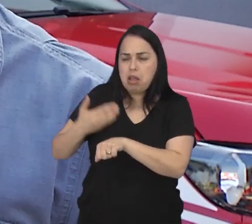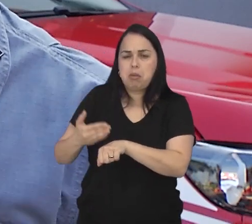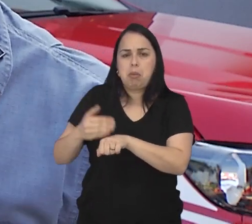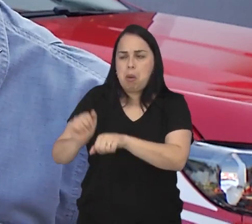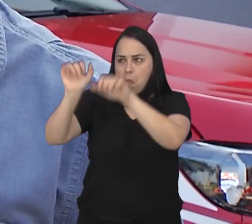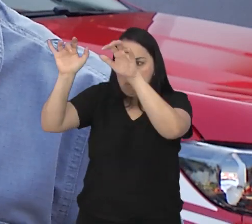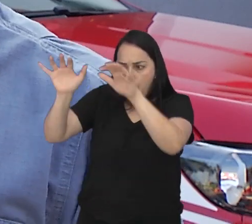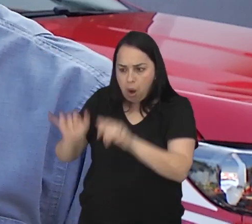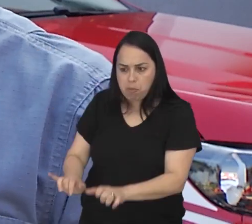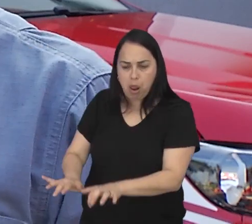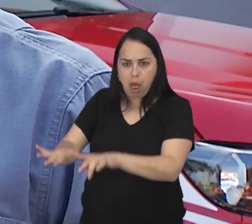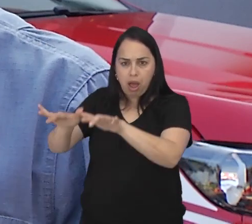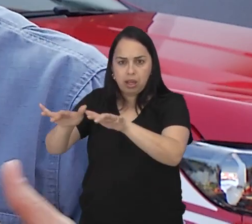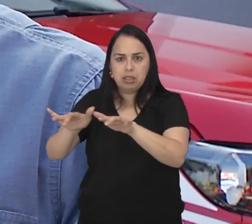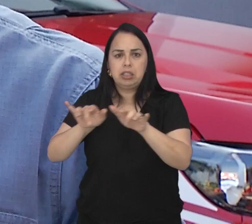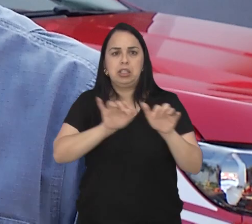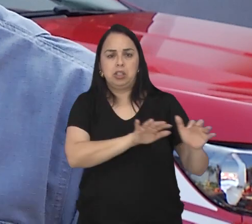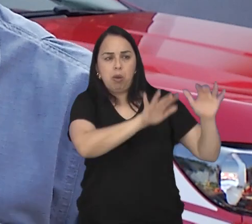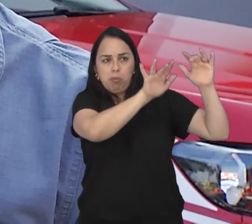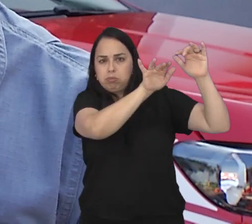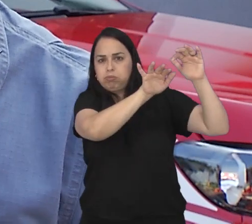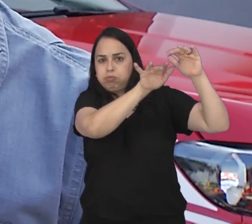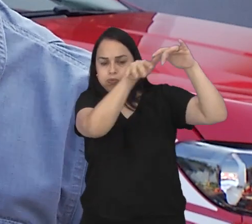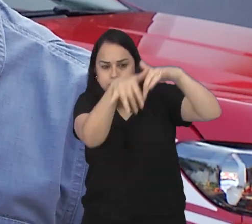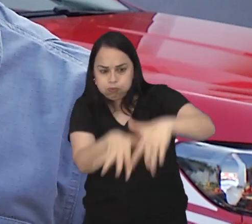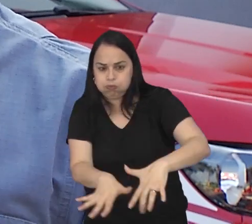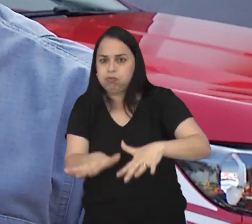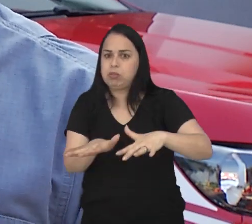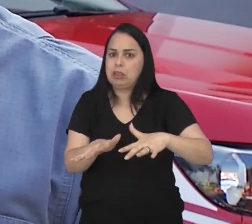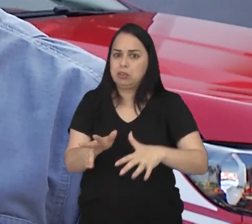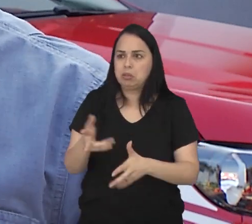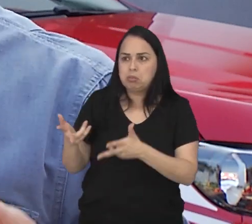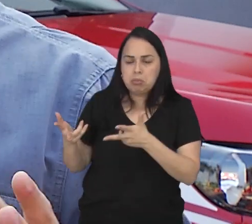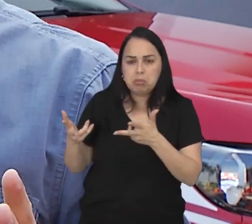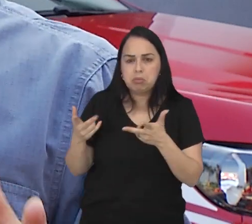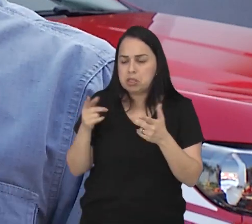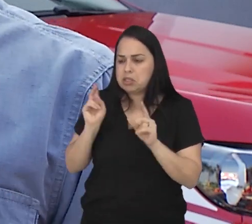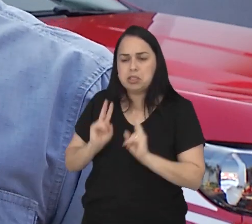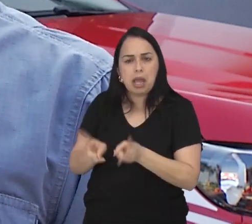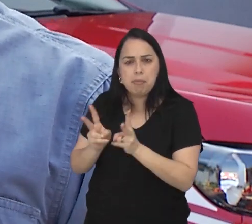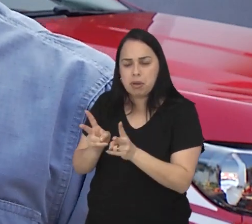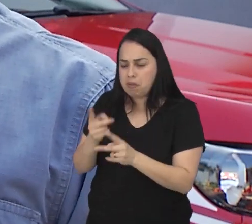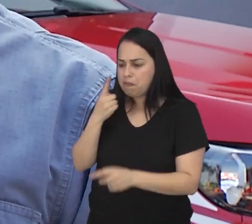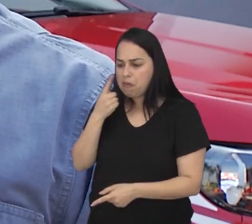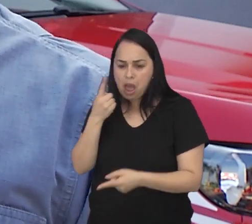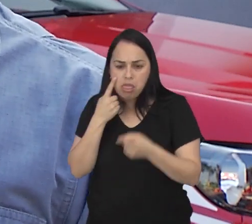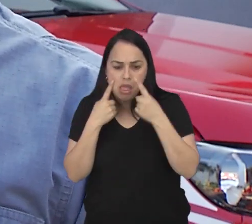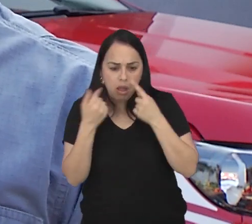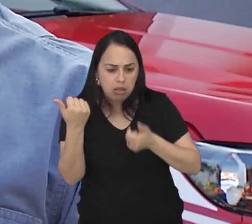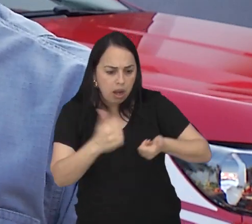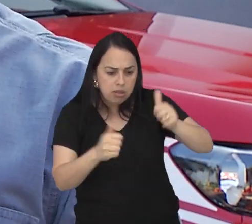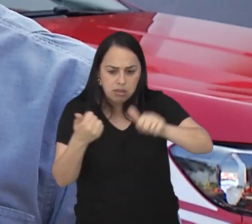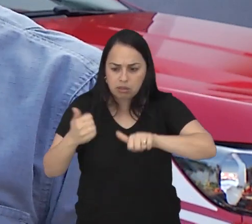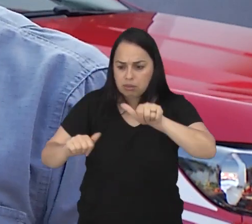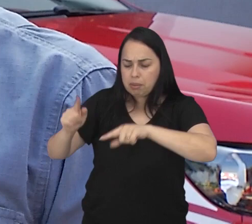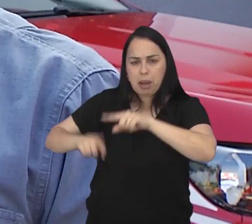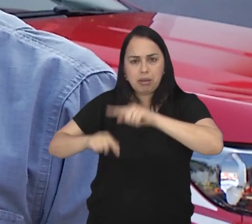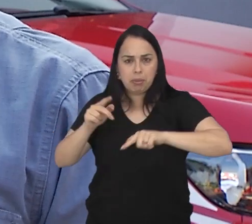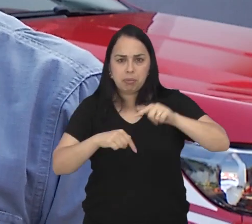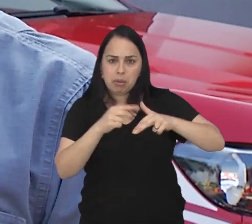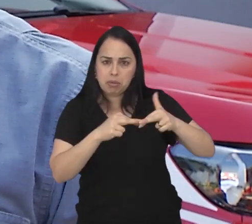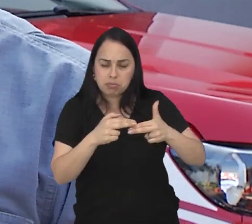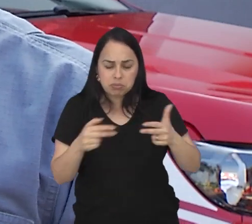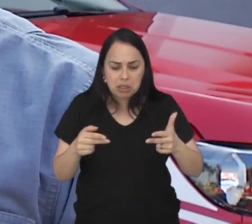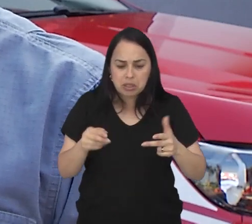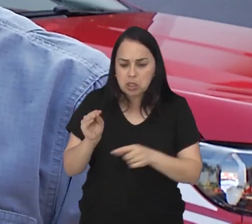para enchentes, desabamentos, deslizamentos de terras. Então a gente está sempre vendo nossos equipamentos, fazendo toda uma